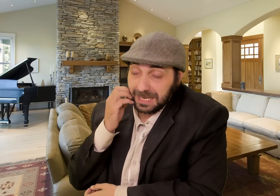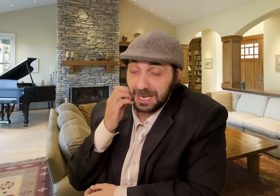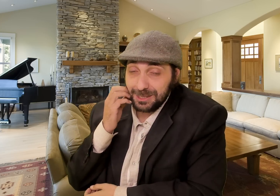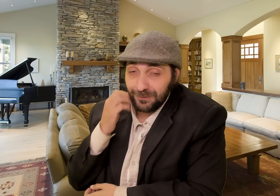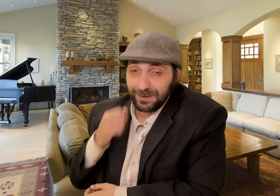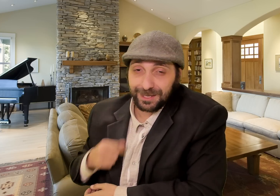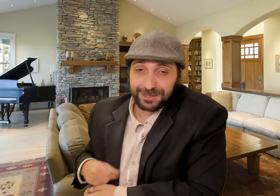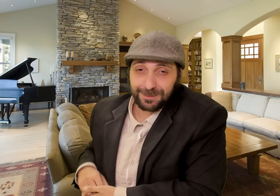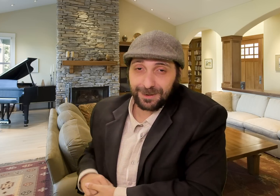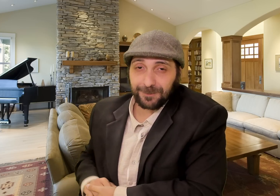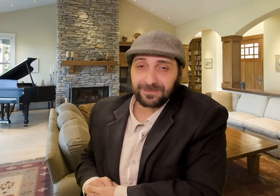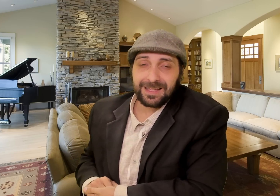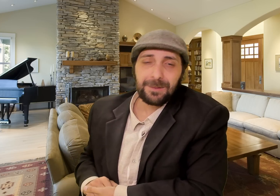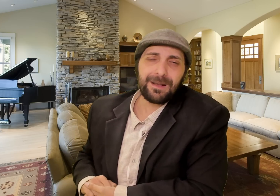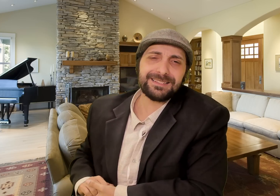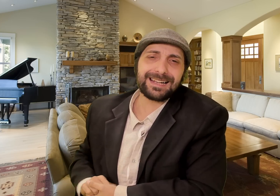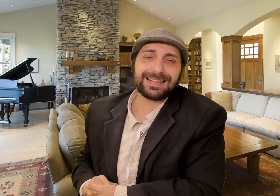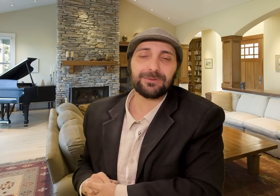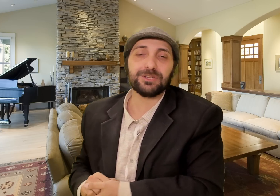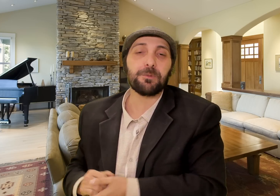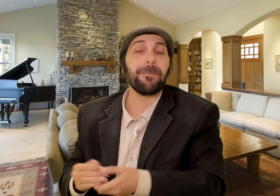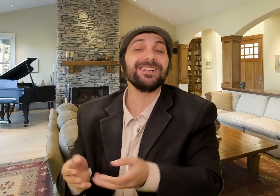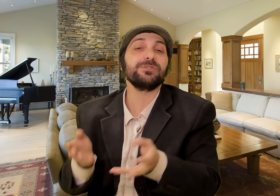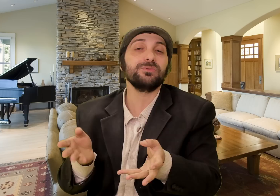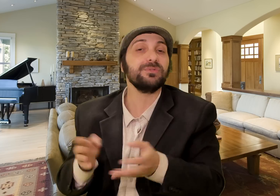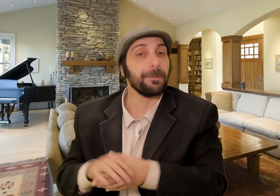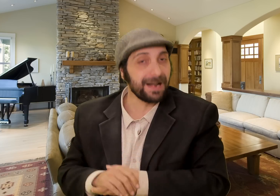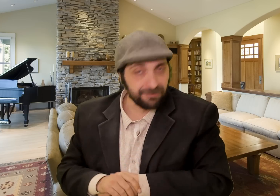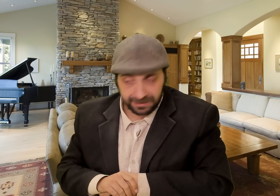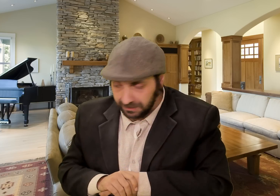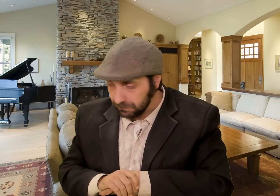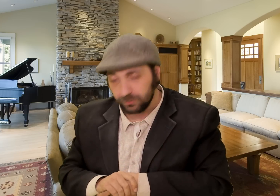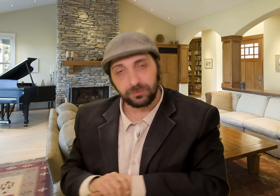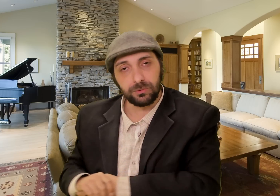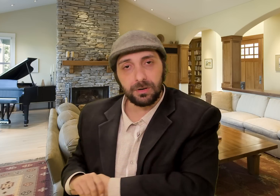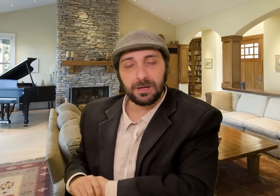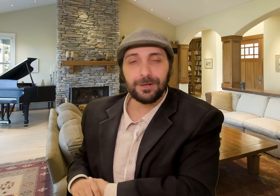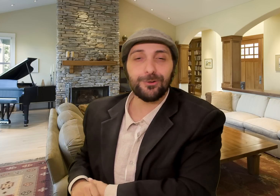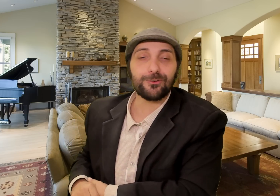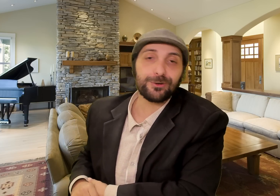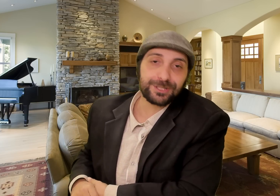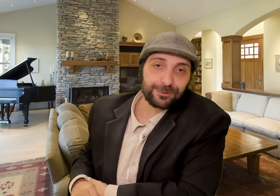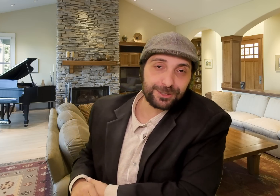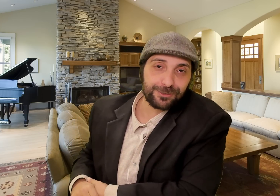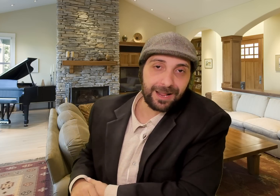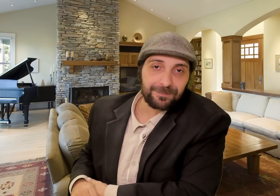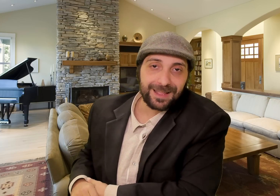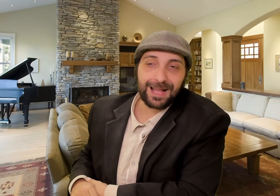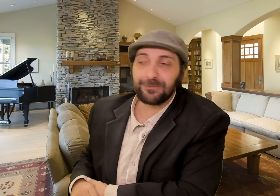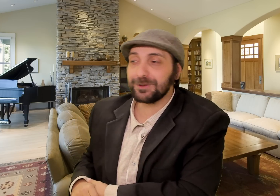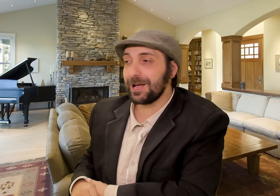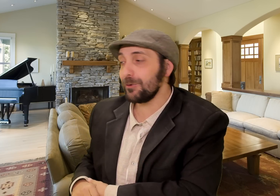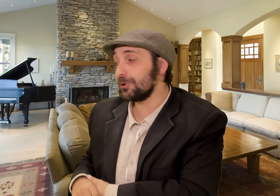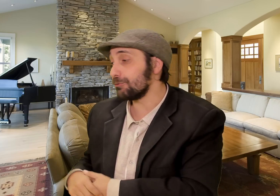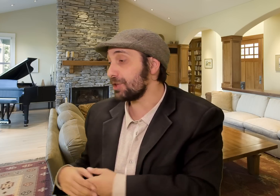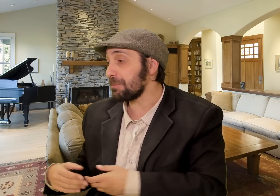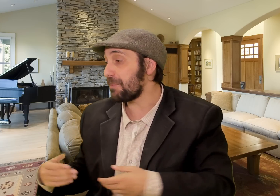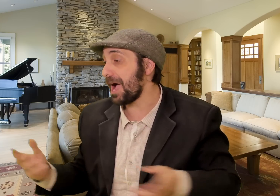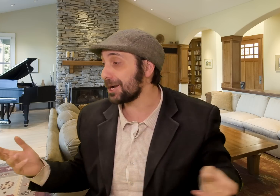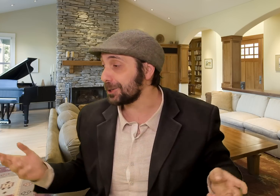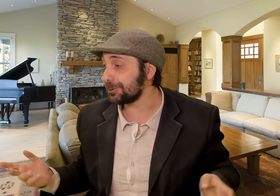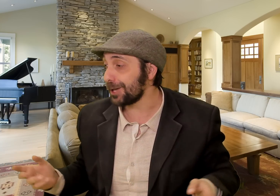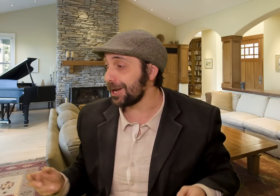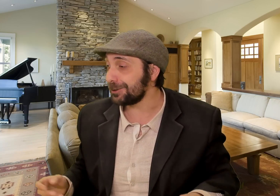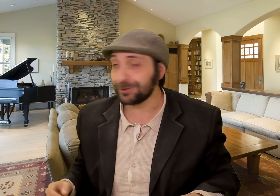Ministério para lá é difícil irmão mas é claro que este pançudo depravado imundo não conseguiu segurar afinal não